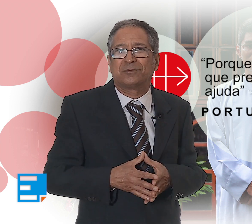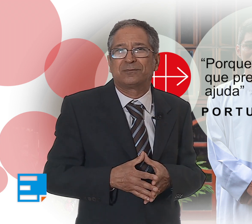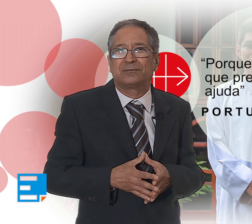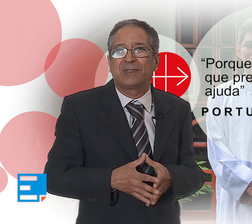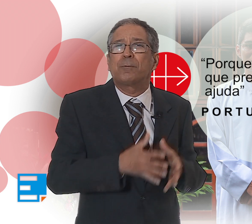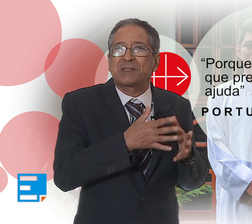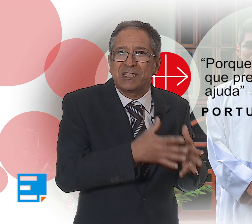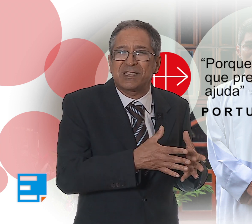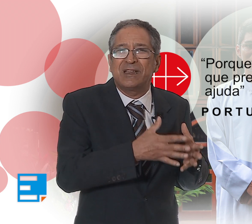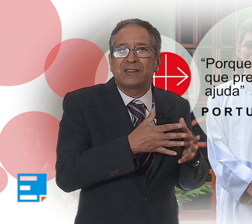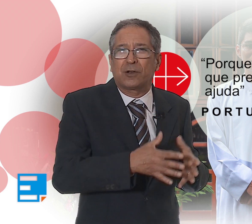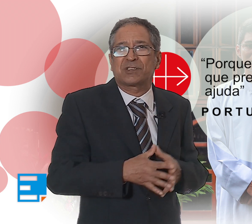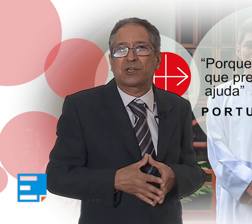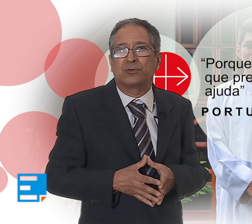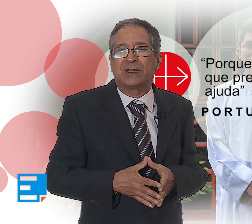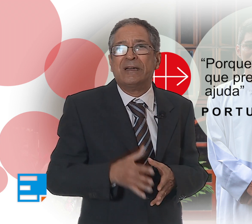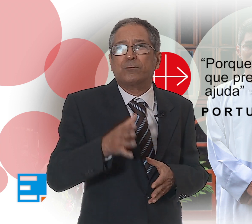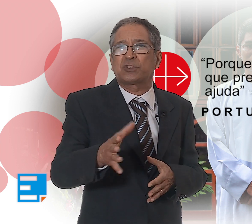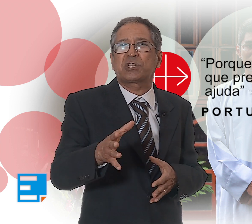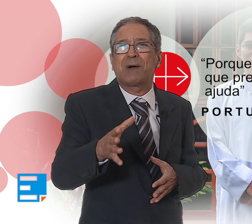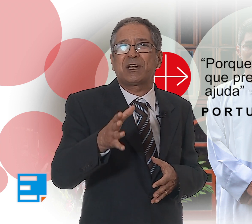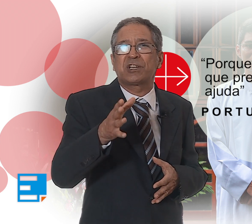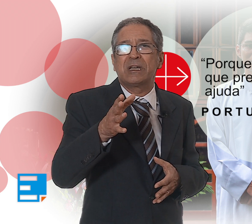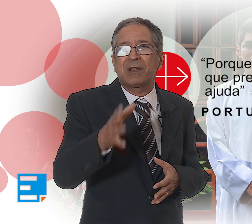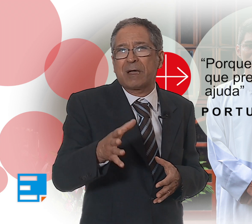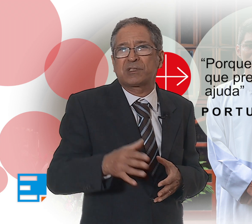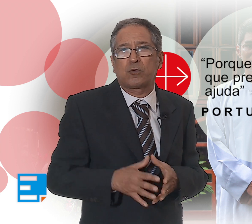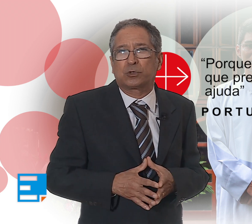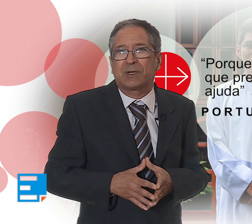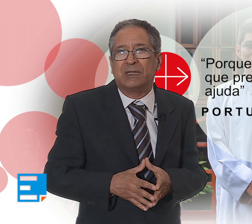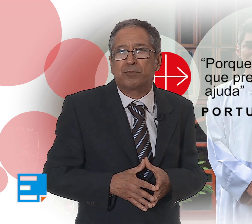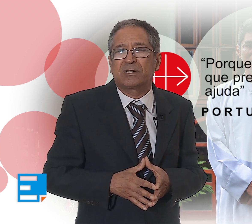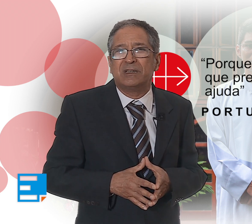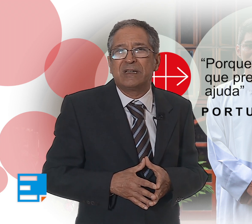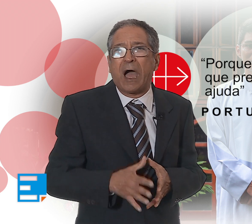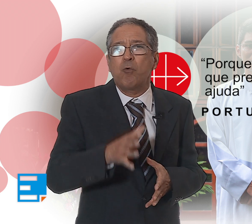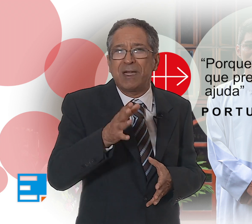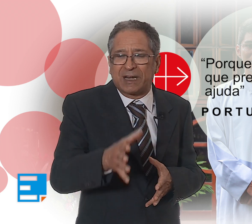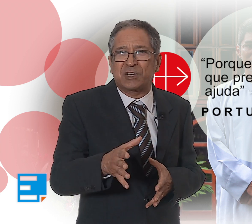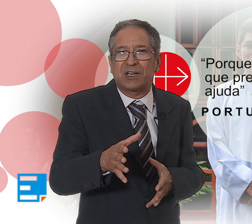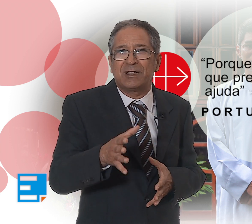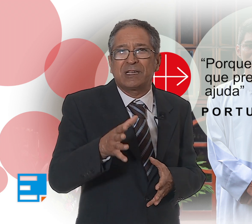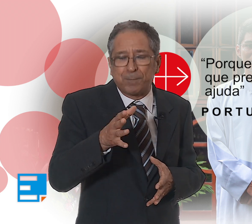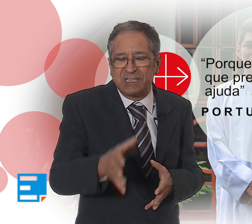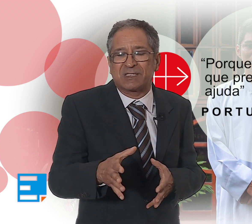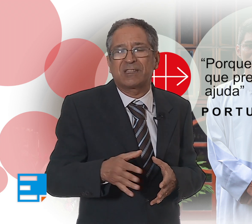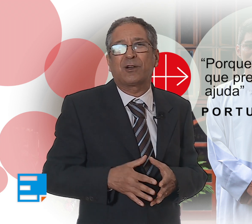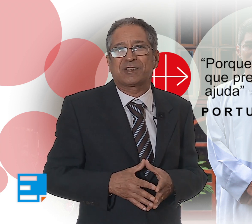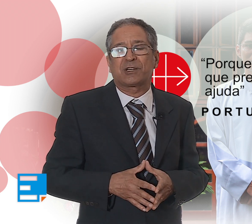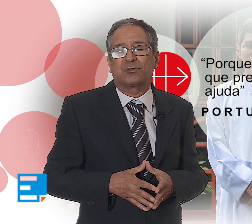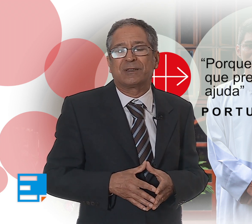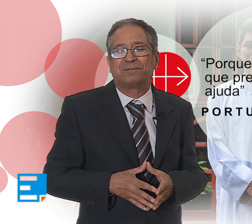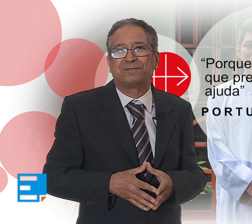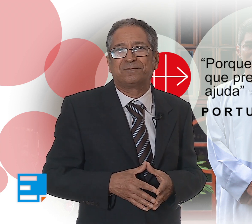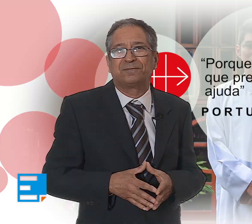connosco. Ele precisa da nossa ajuda. Todas as semanas marcamos encontro aqui, porque há uma igreja que precisa da